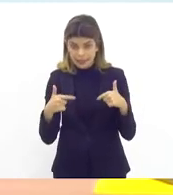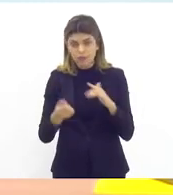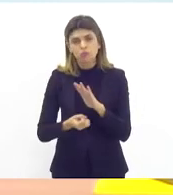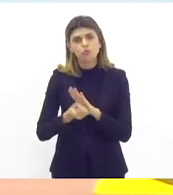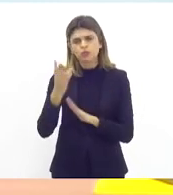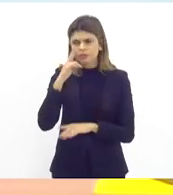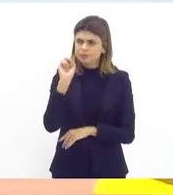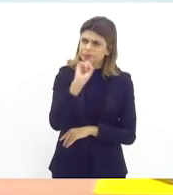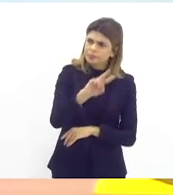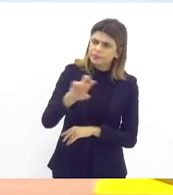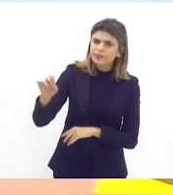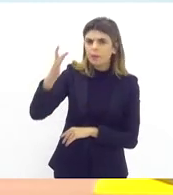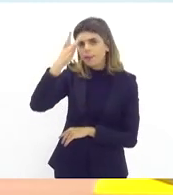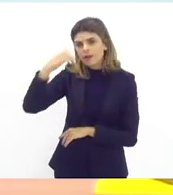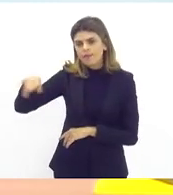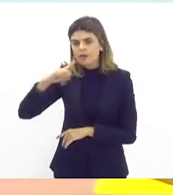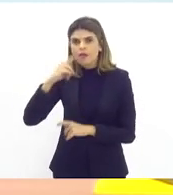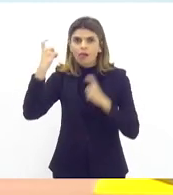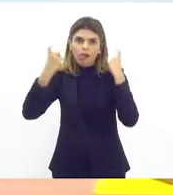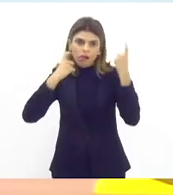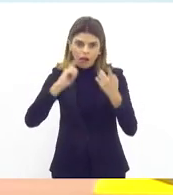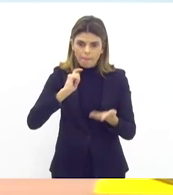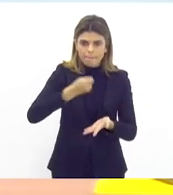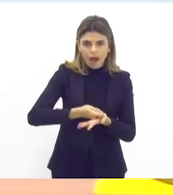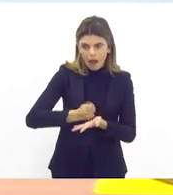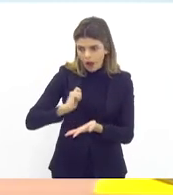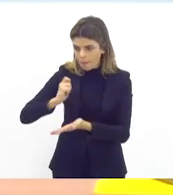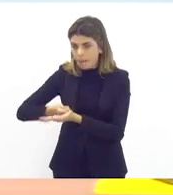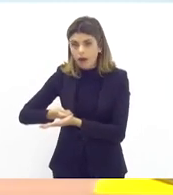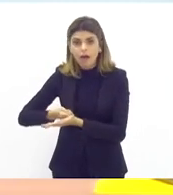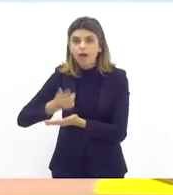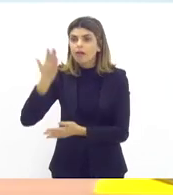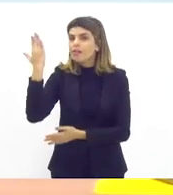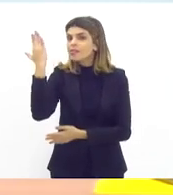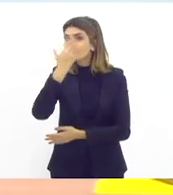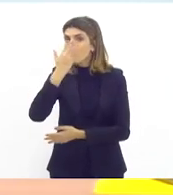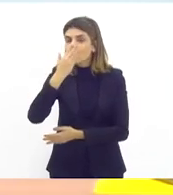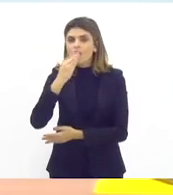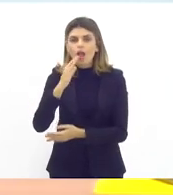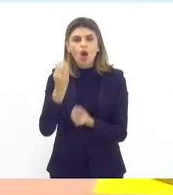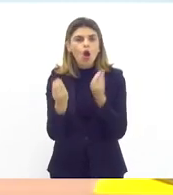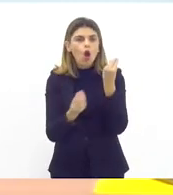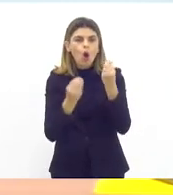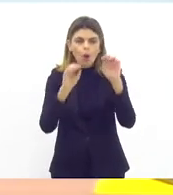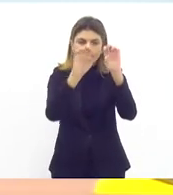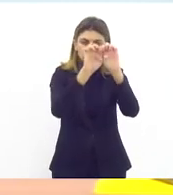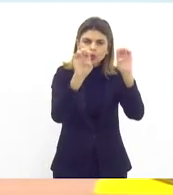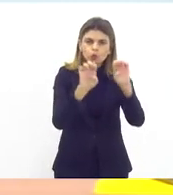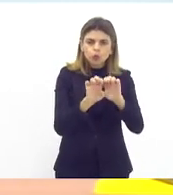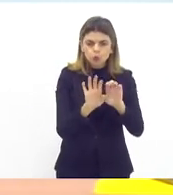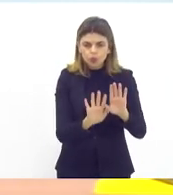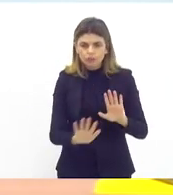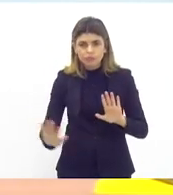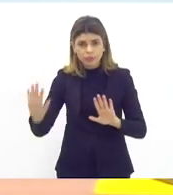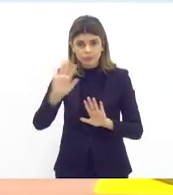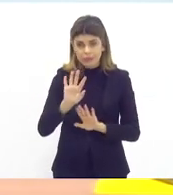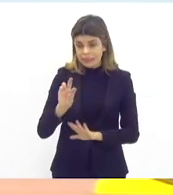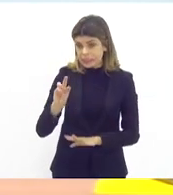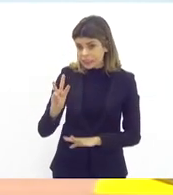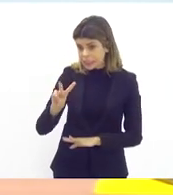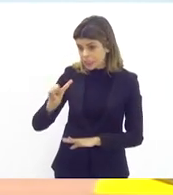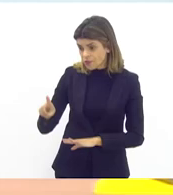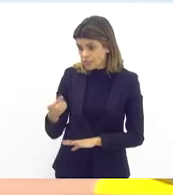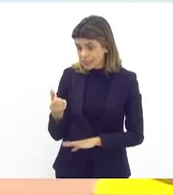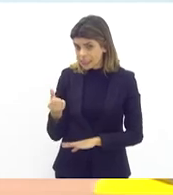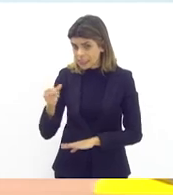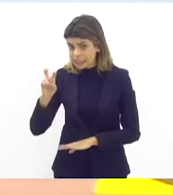as pessoas só veem a carga do que eles pagam, só que eles não veem o desenho como um todo. Então, o senhor está falando aqui de 3,65% a